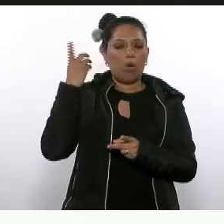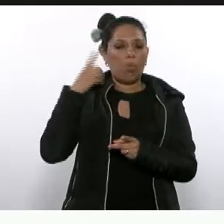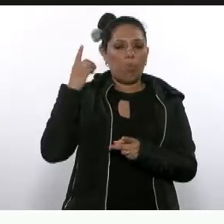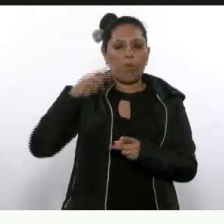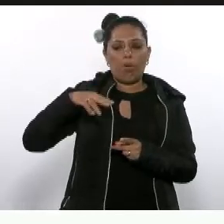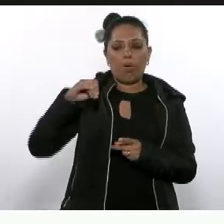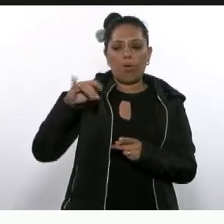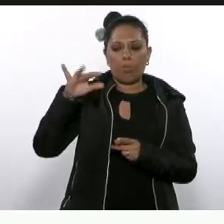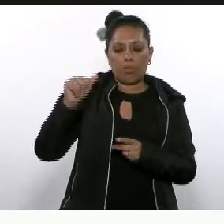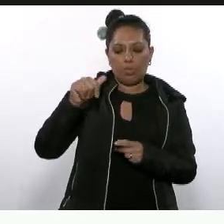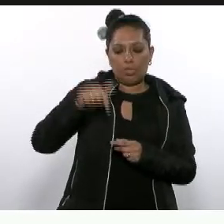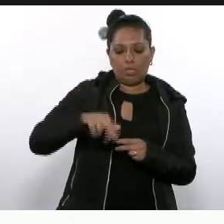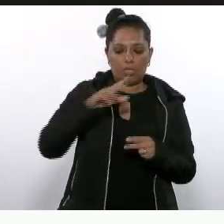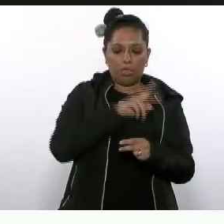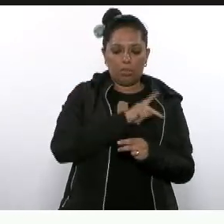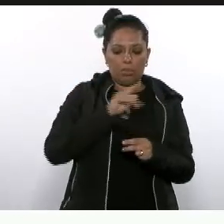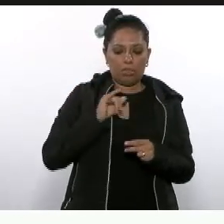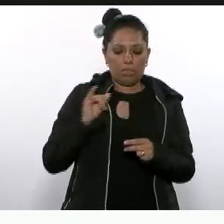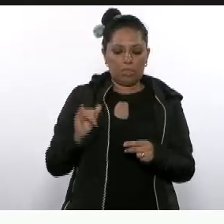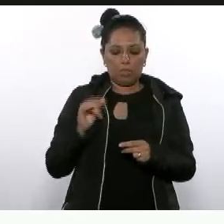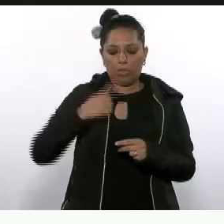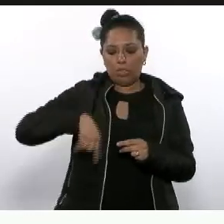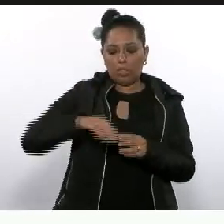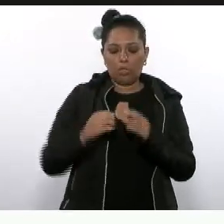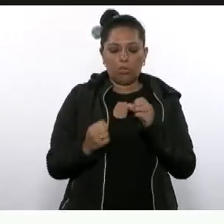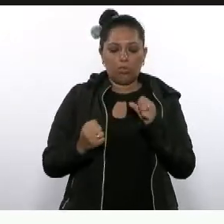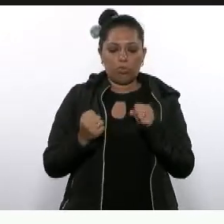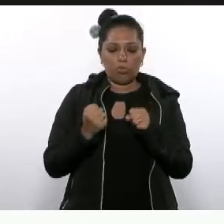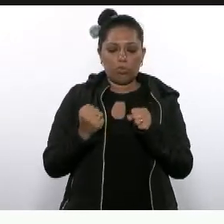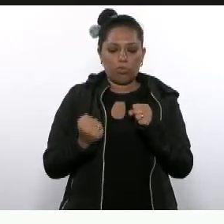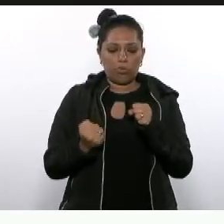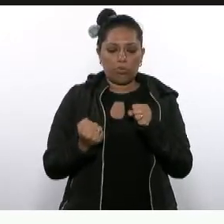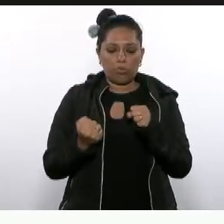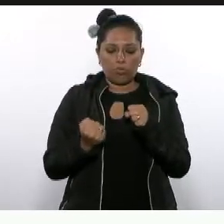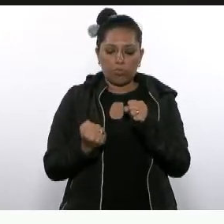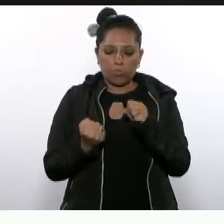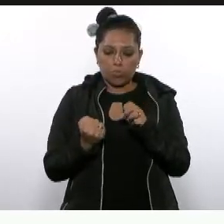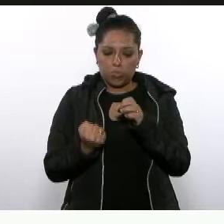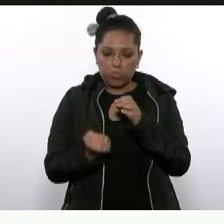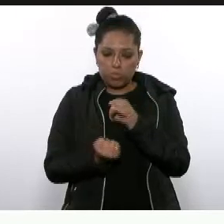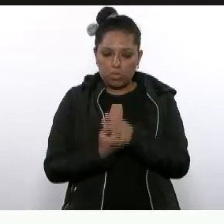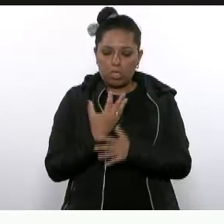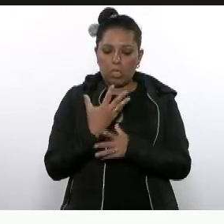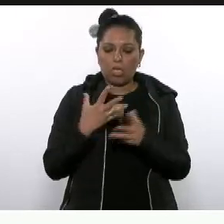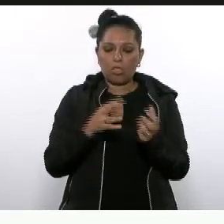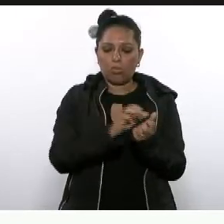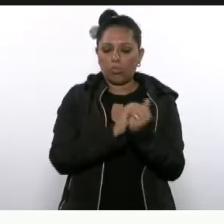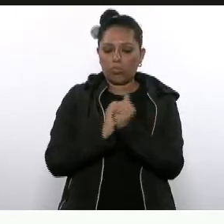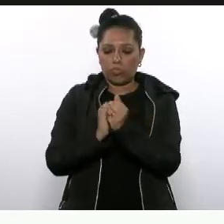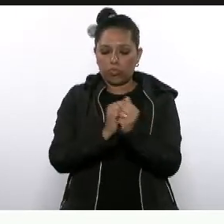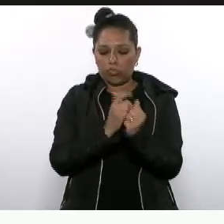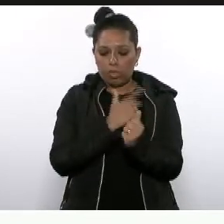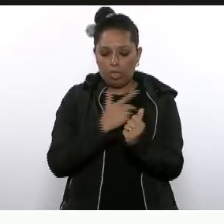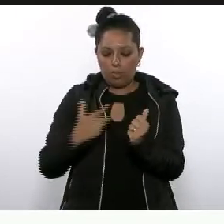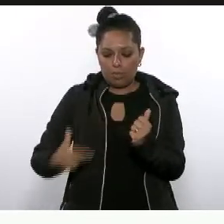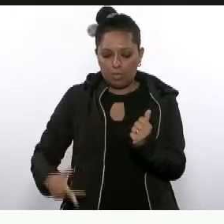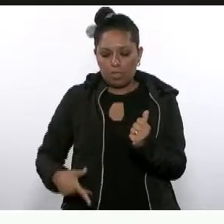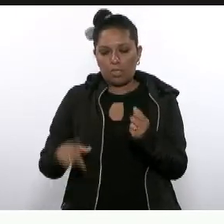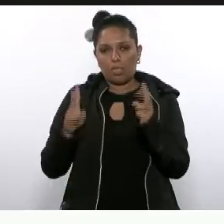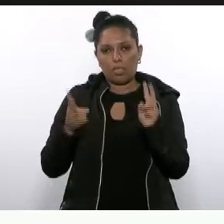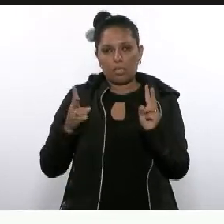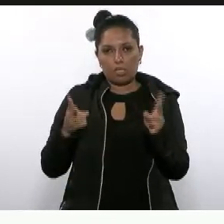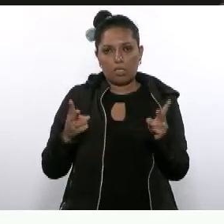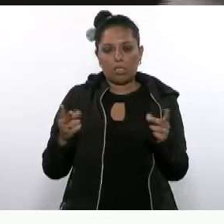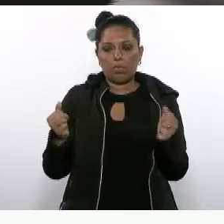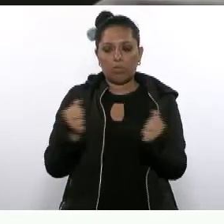era uma CPI que nós íamos construir de forma coletiva, né? que a presidência era sempre